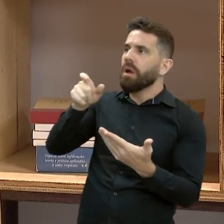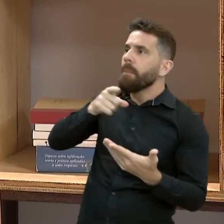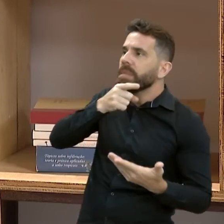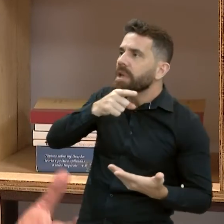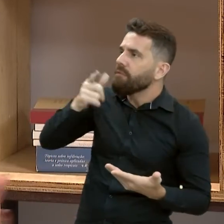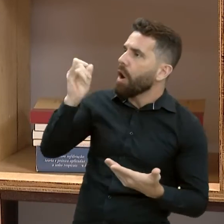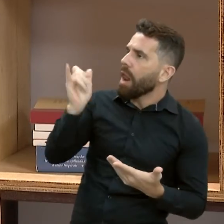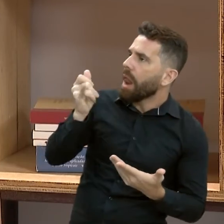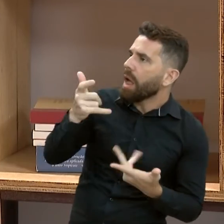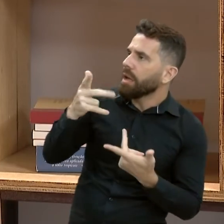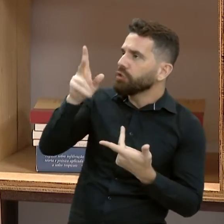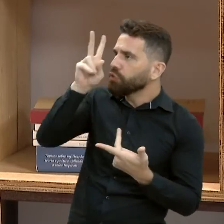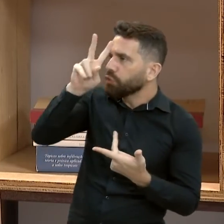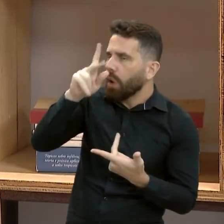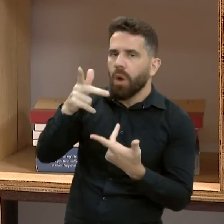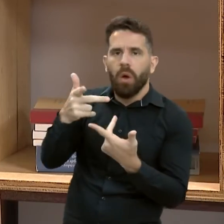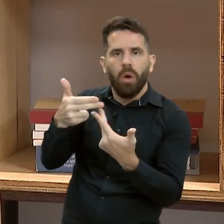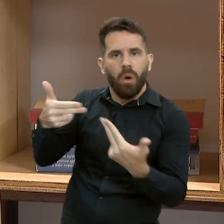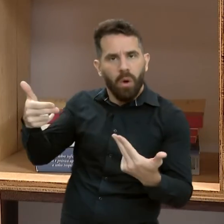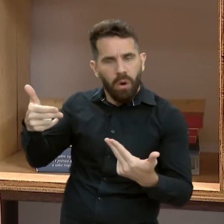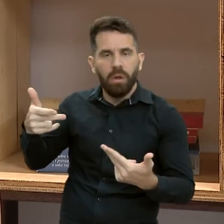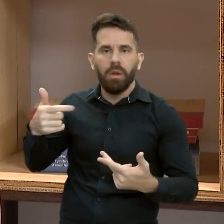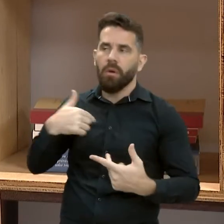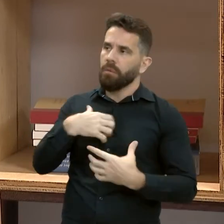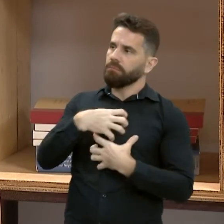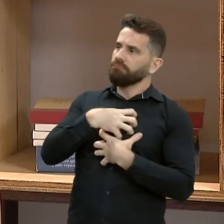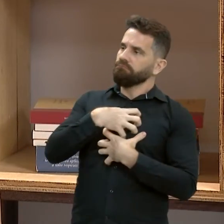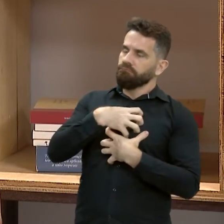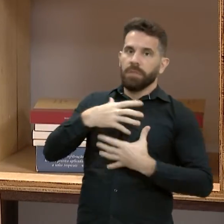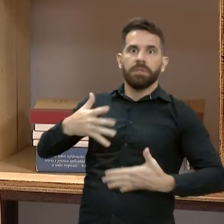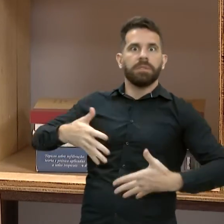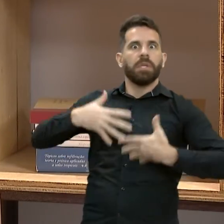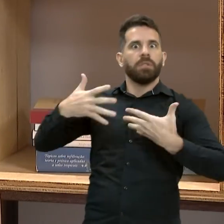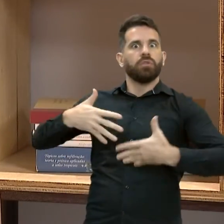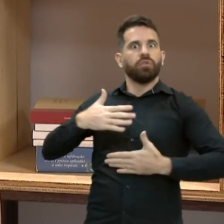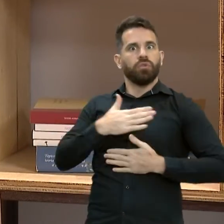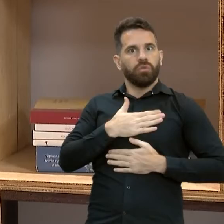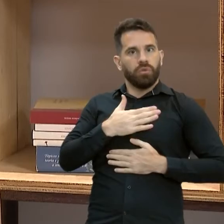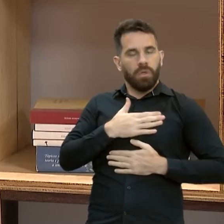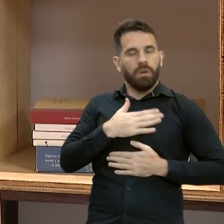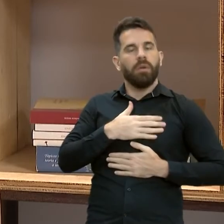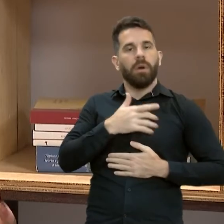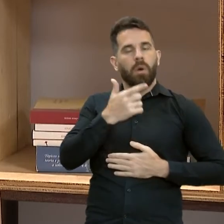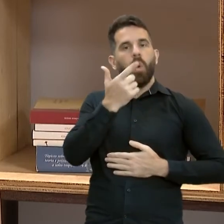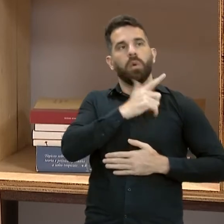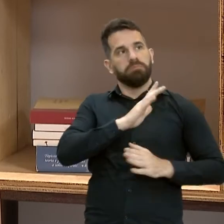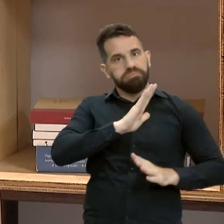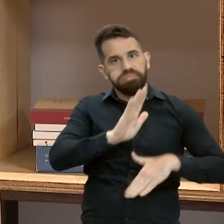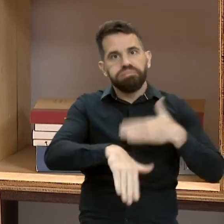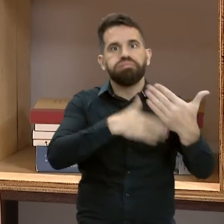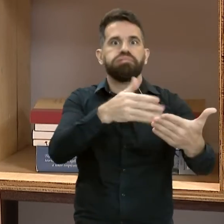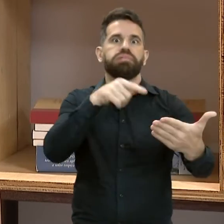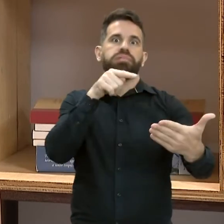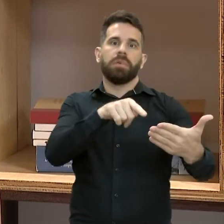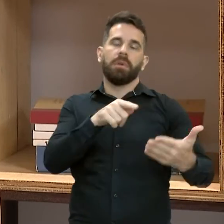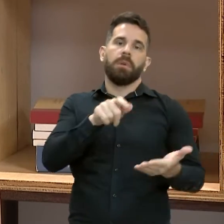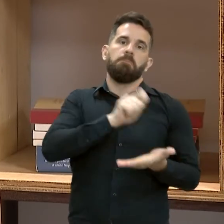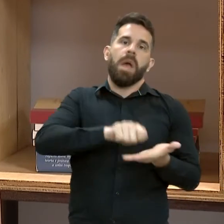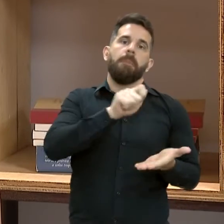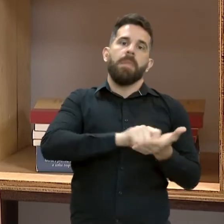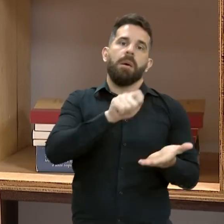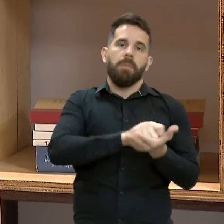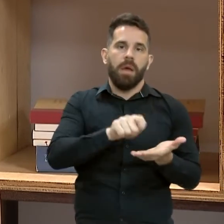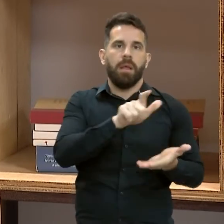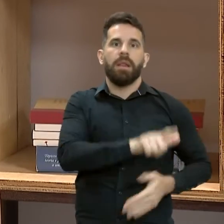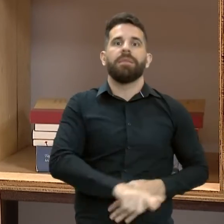Então, tudo isso incentivou a Cora Coralina a ser a grande escritora que foi para além do nome, né? Não é só o nome